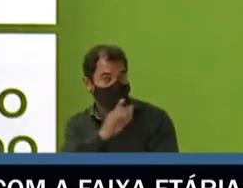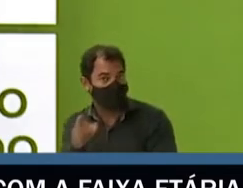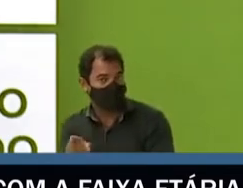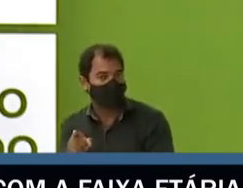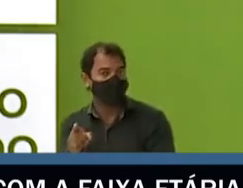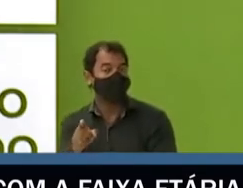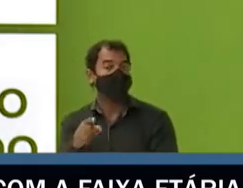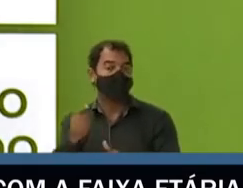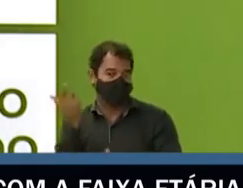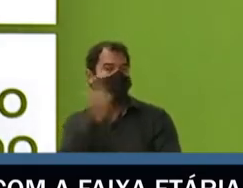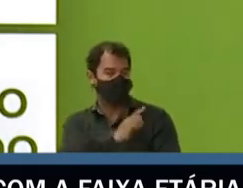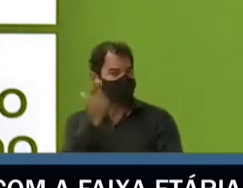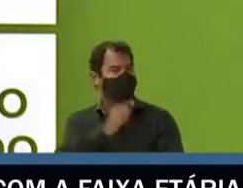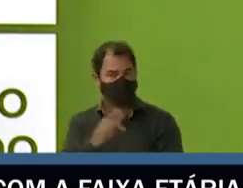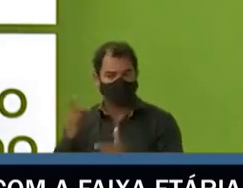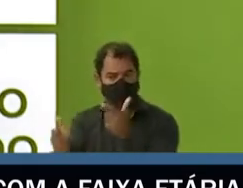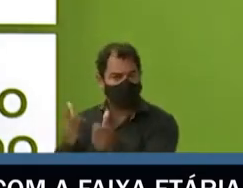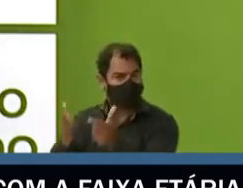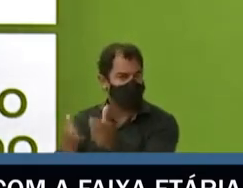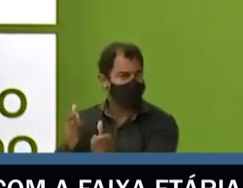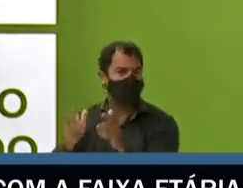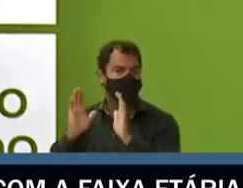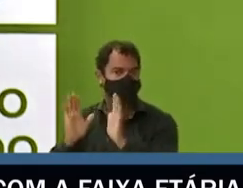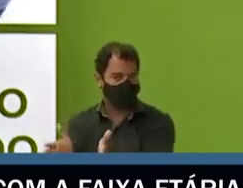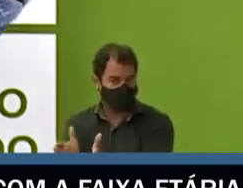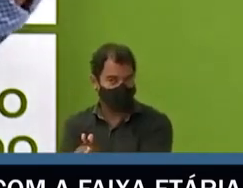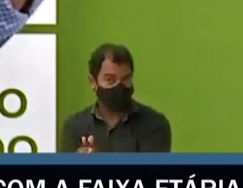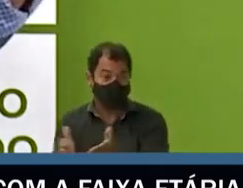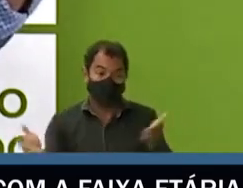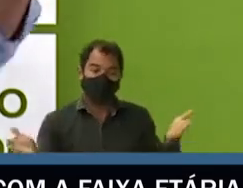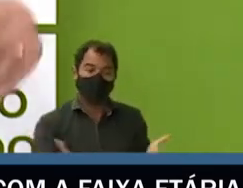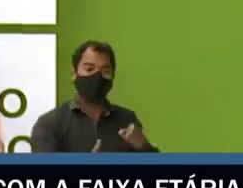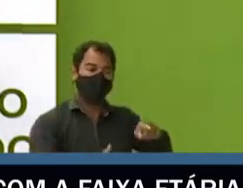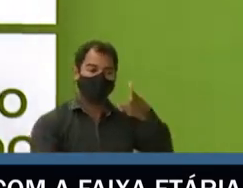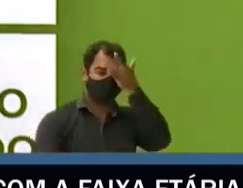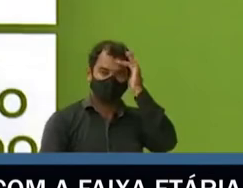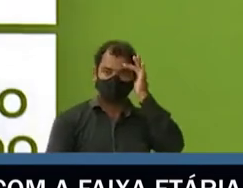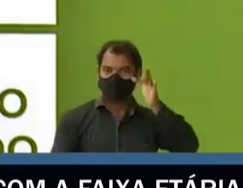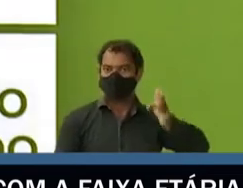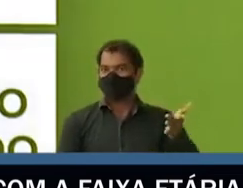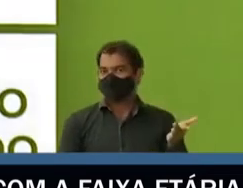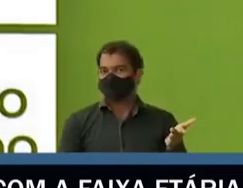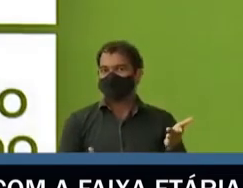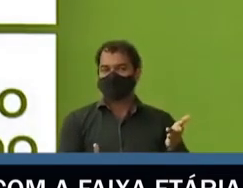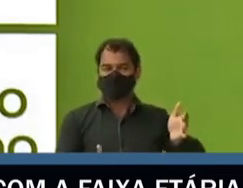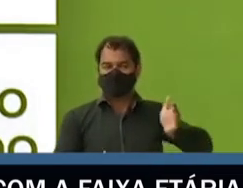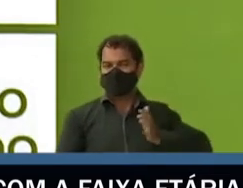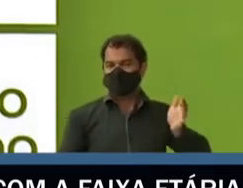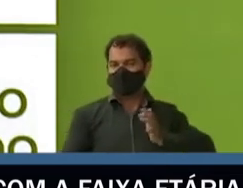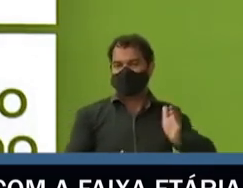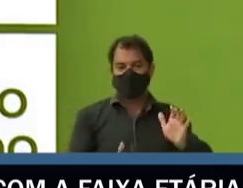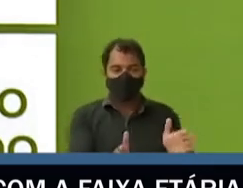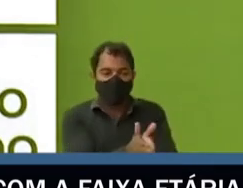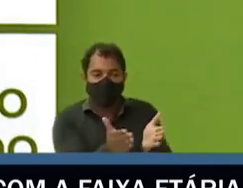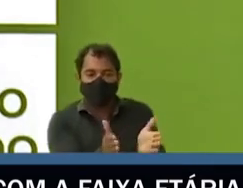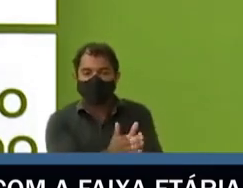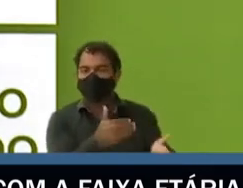gente vai fazer com que, desde o cidadão mais abastado ao cidadão mais humilde, que ele tenha um